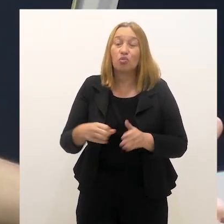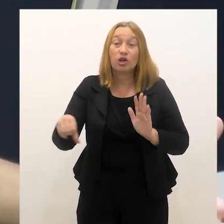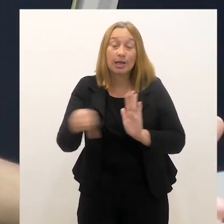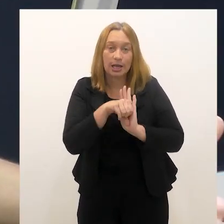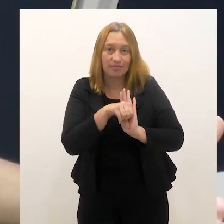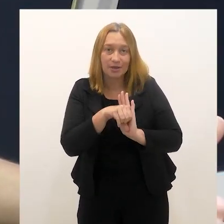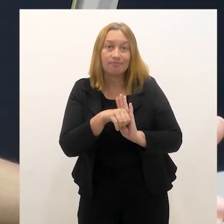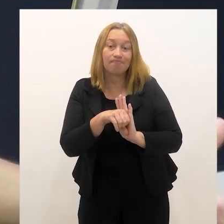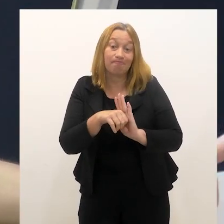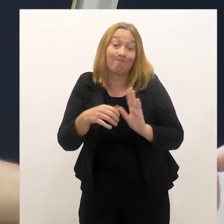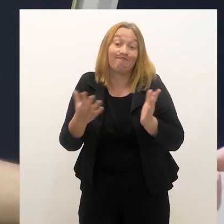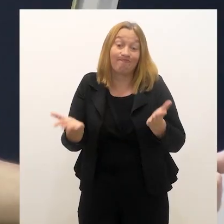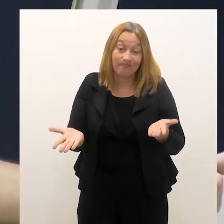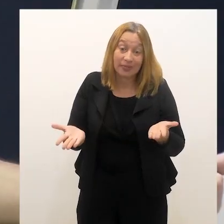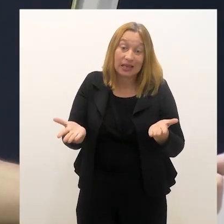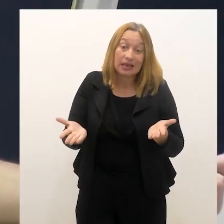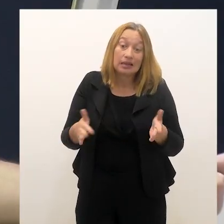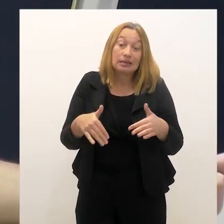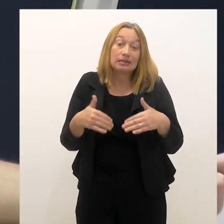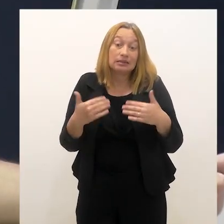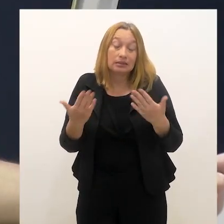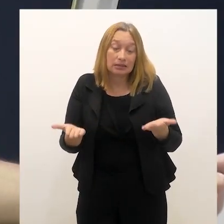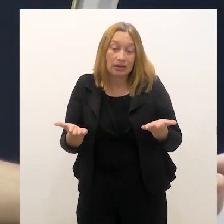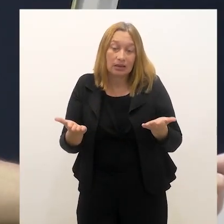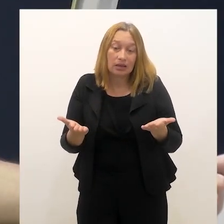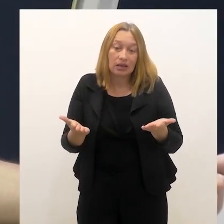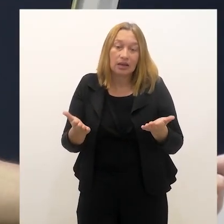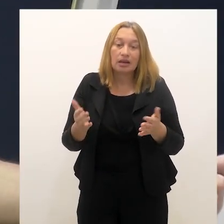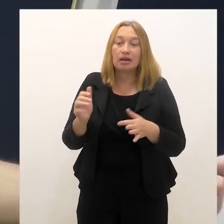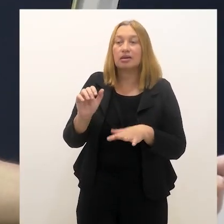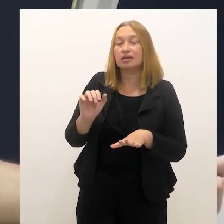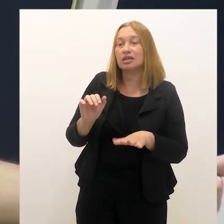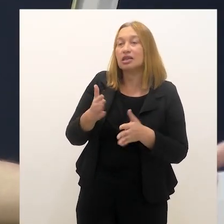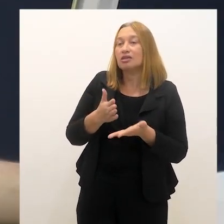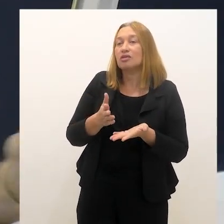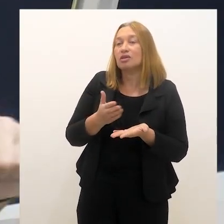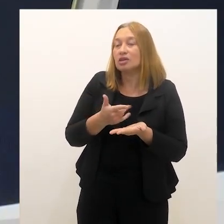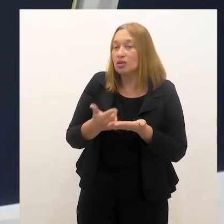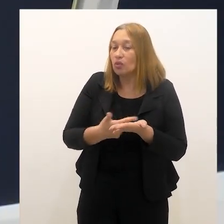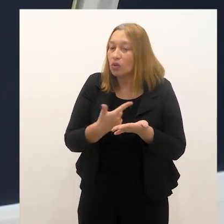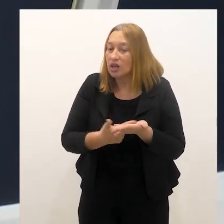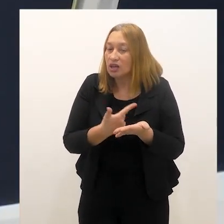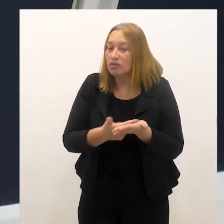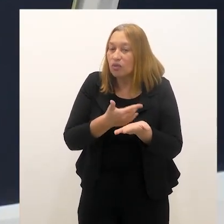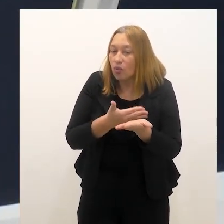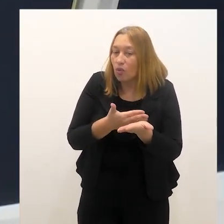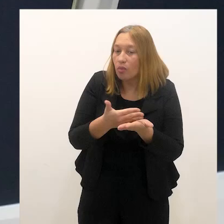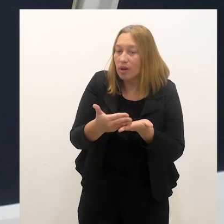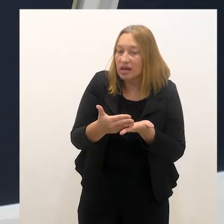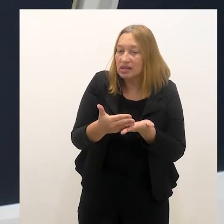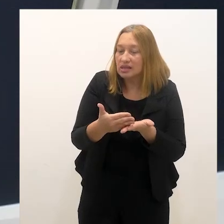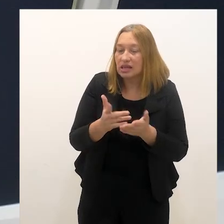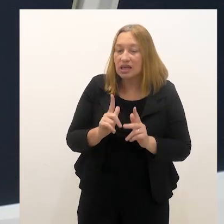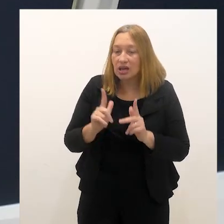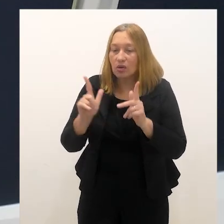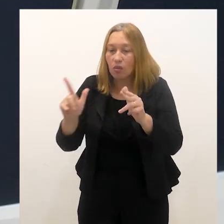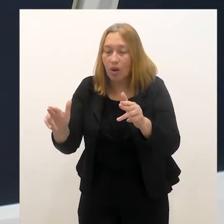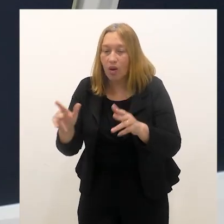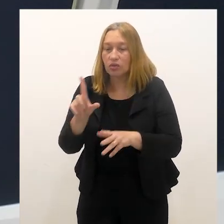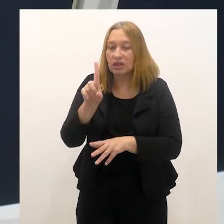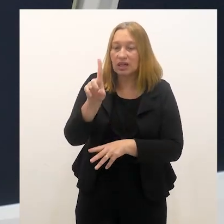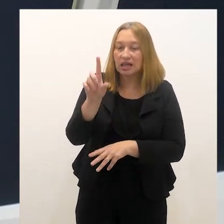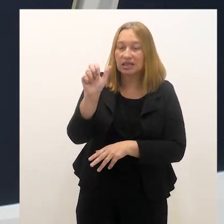crime, né? E aí a Armada Histórica começa justamente assim, começa com um crime